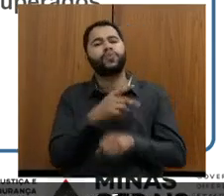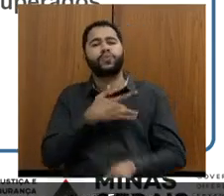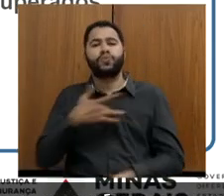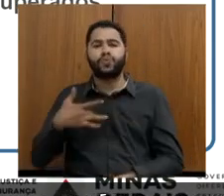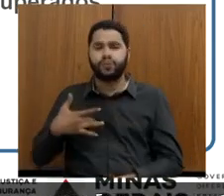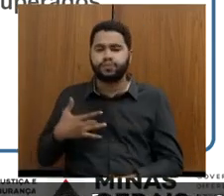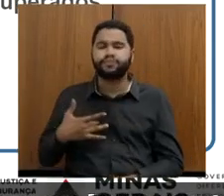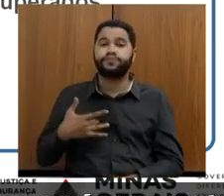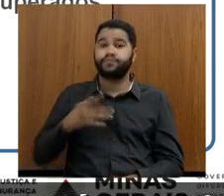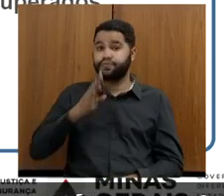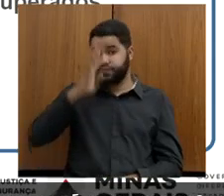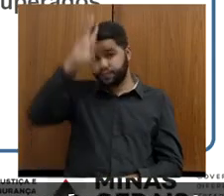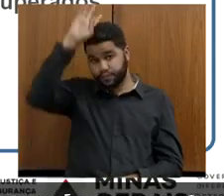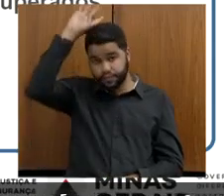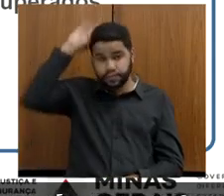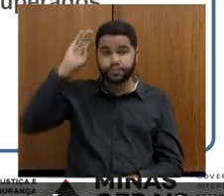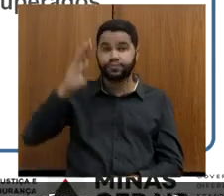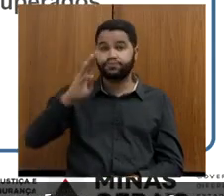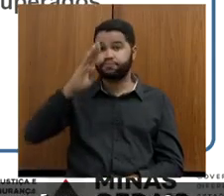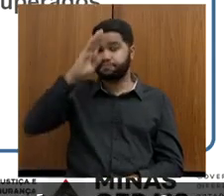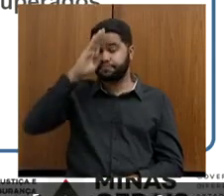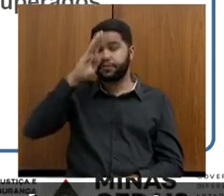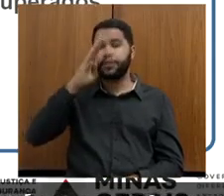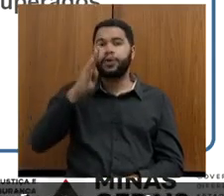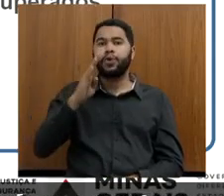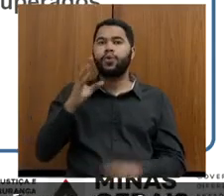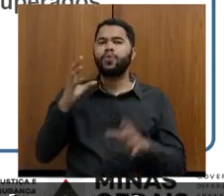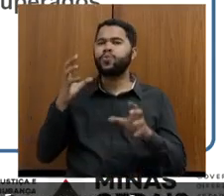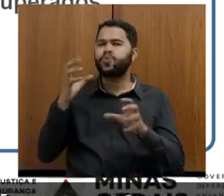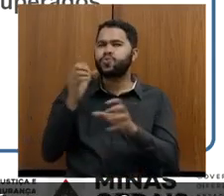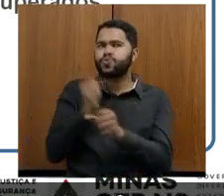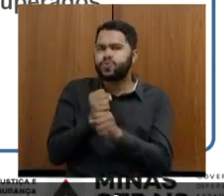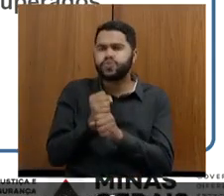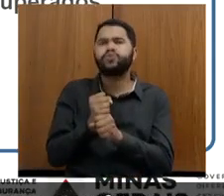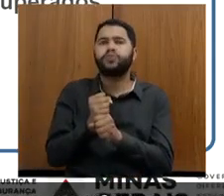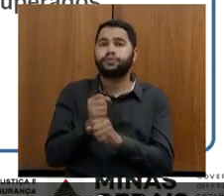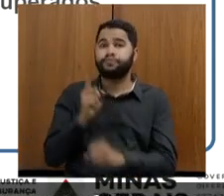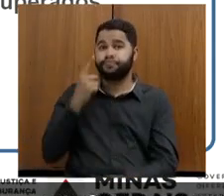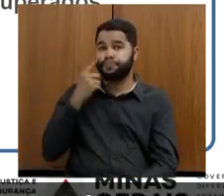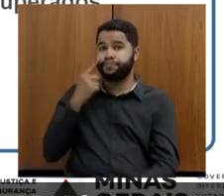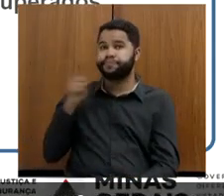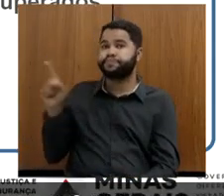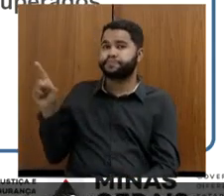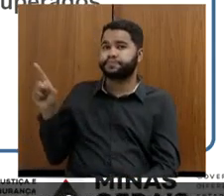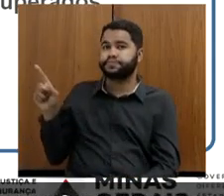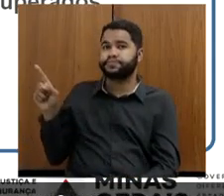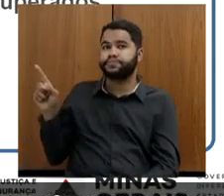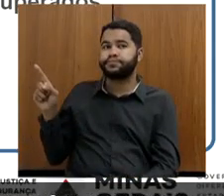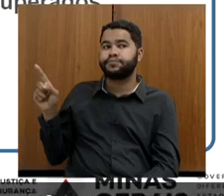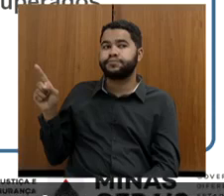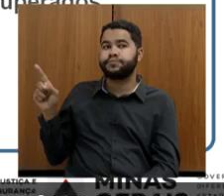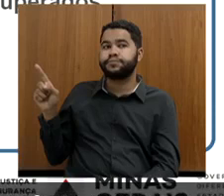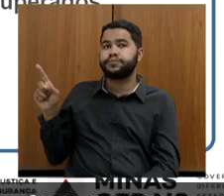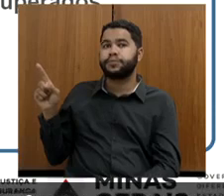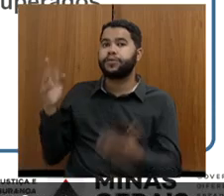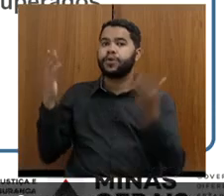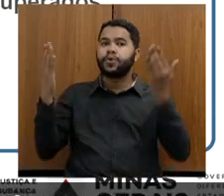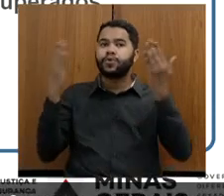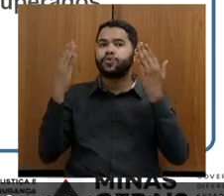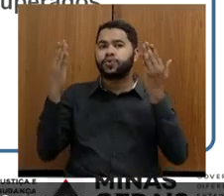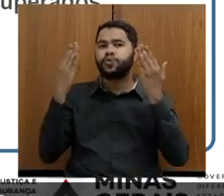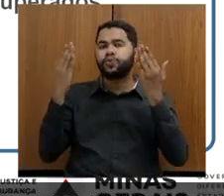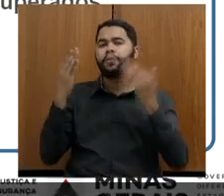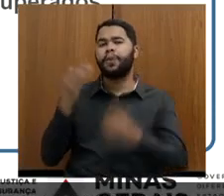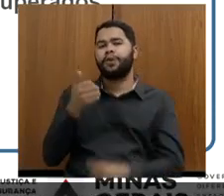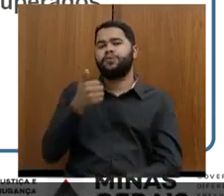dos nossos Bombeiros Militares os números finais são estes casos suspeitos